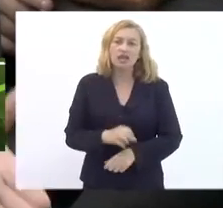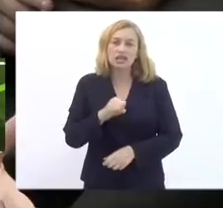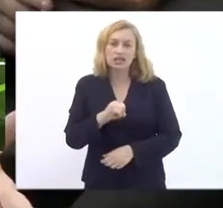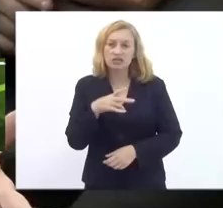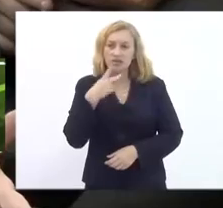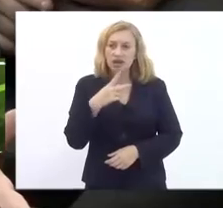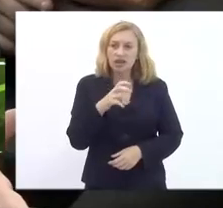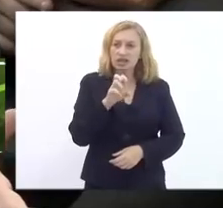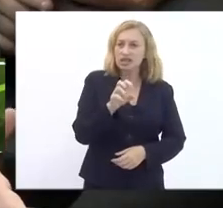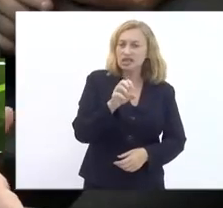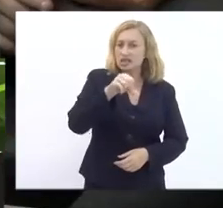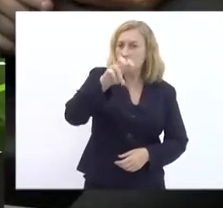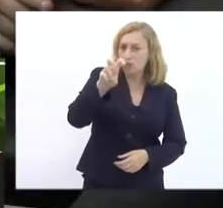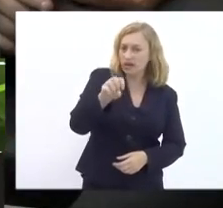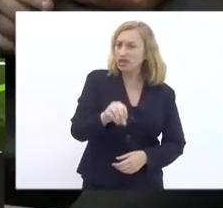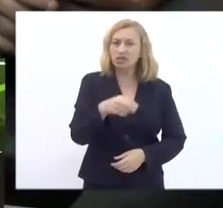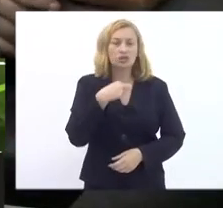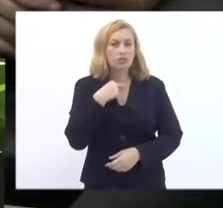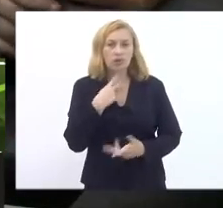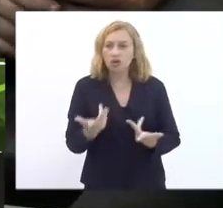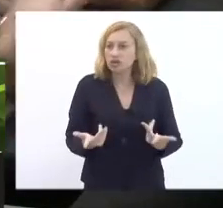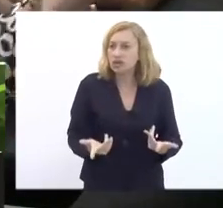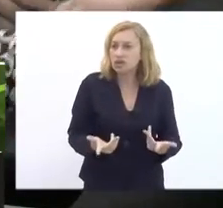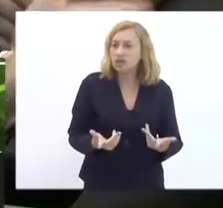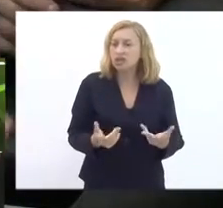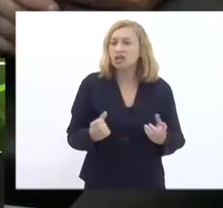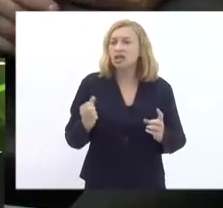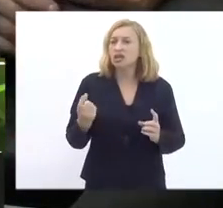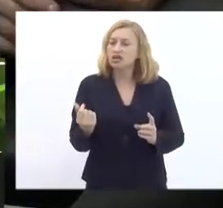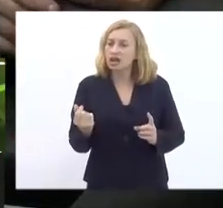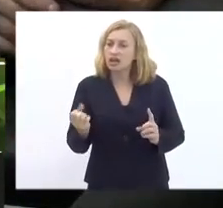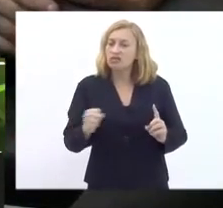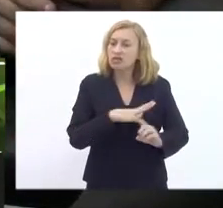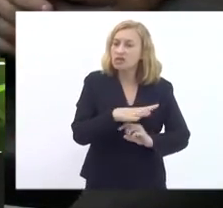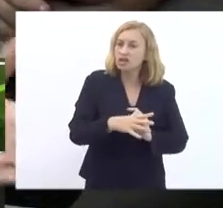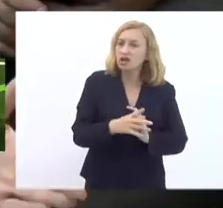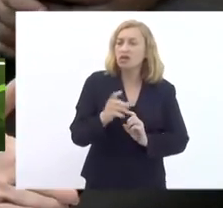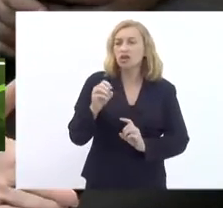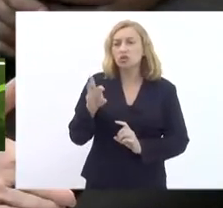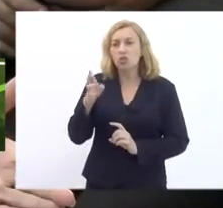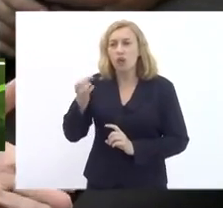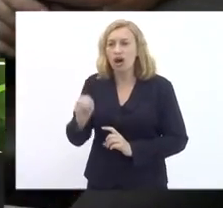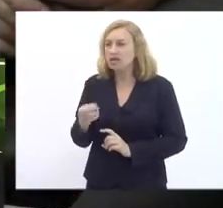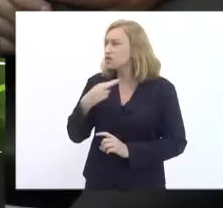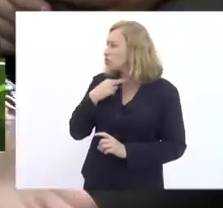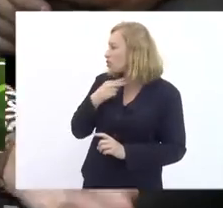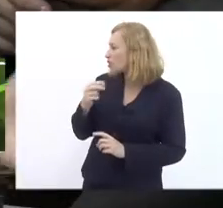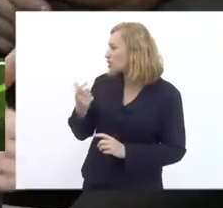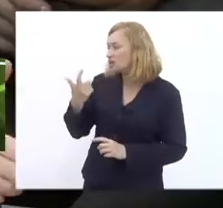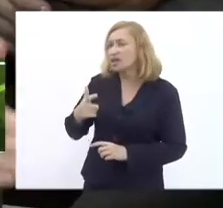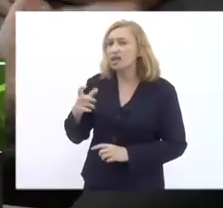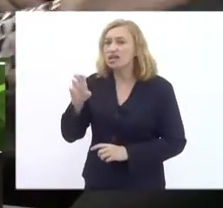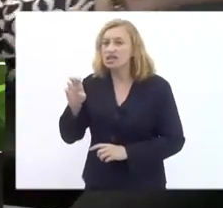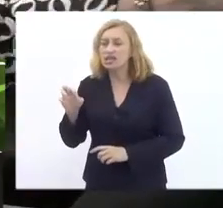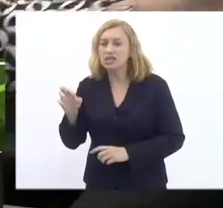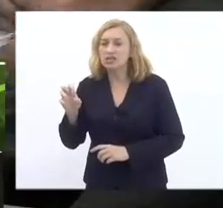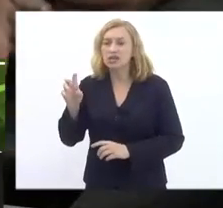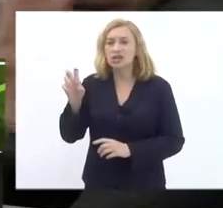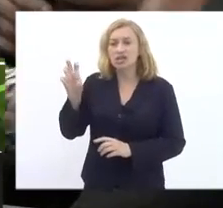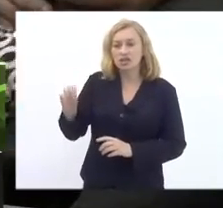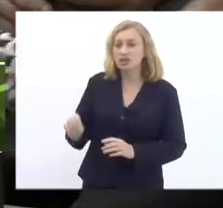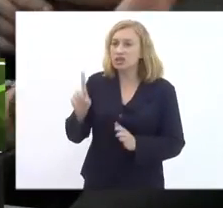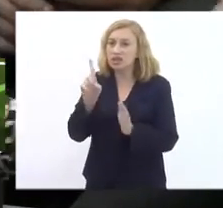passar de R$ 5,50. E a tarifa social, como bem colocou o doutor Eduardo Scholl, não pode ser R$ 5,50, ela tem que ser abaixo disso, e